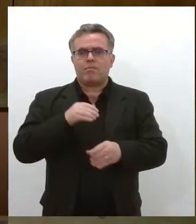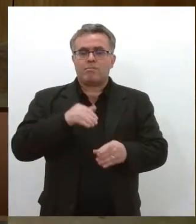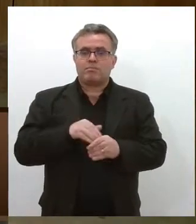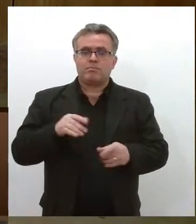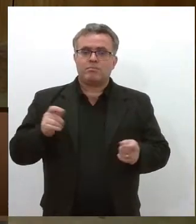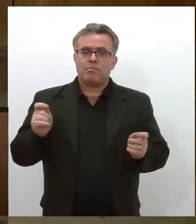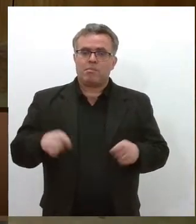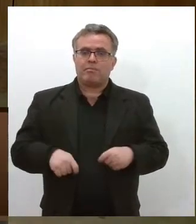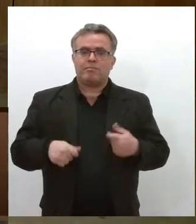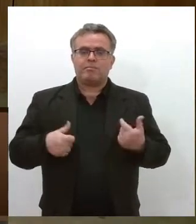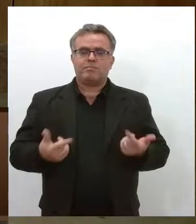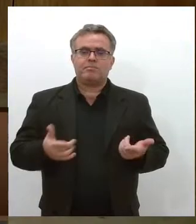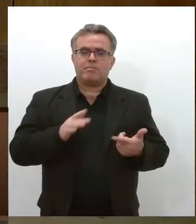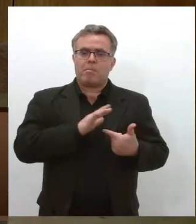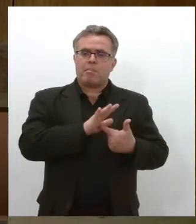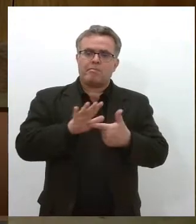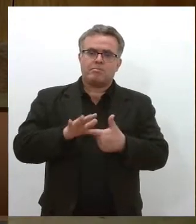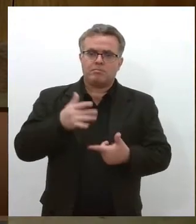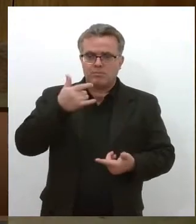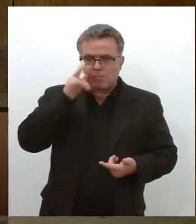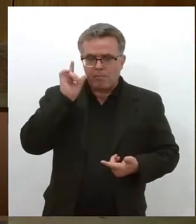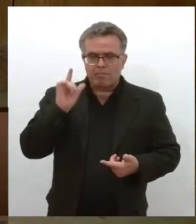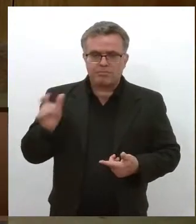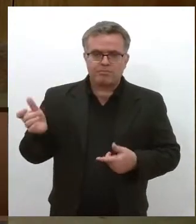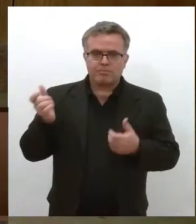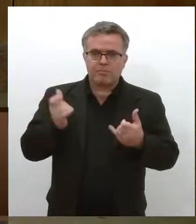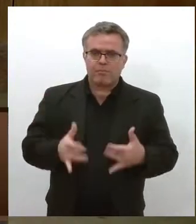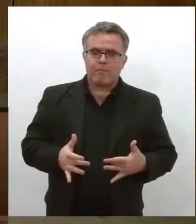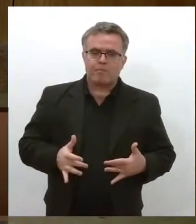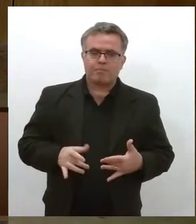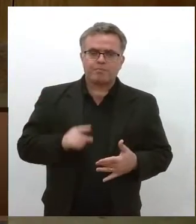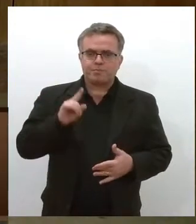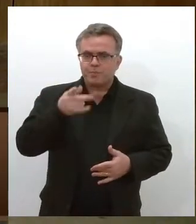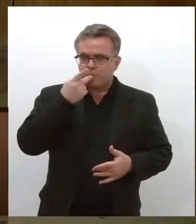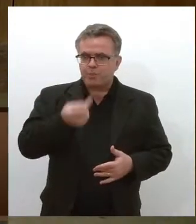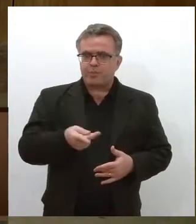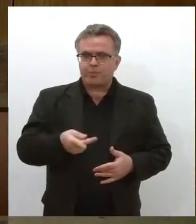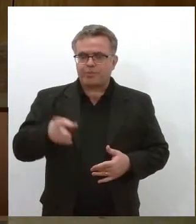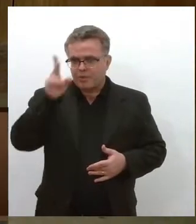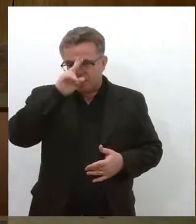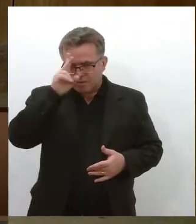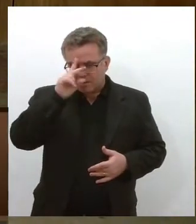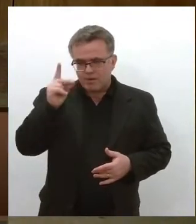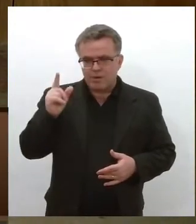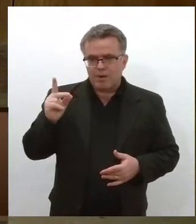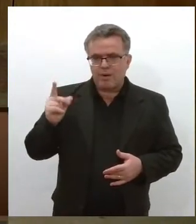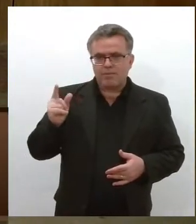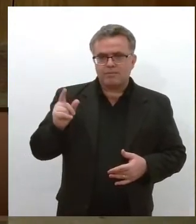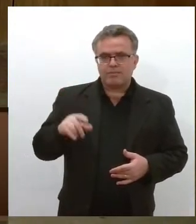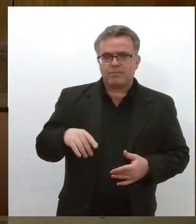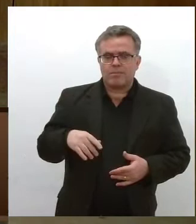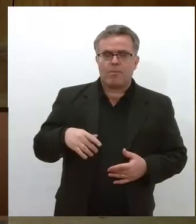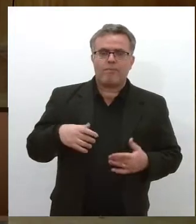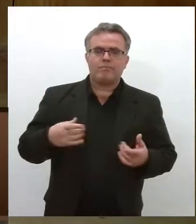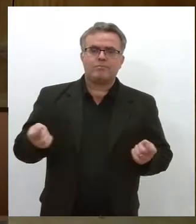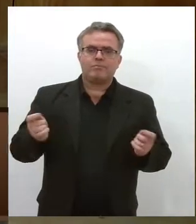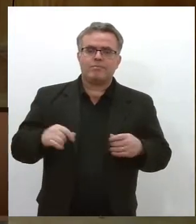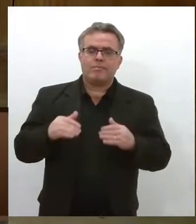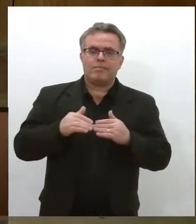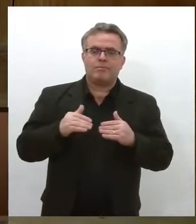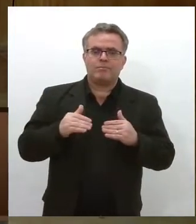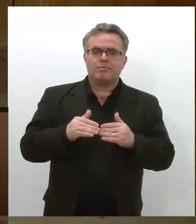trouxe para a gente ontem, na fala dela, que enquanto você falava, me recordou muito, que é algo que converge bastante. Ela até disse,